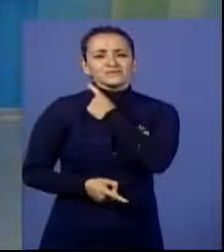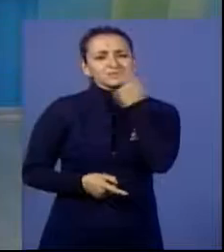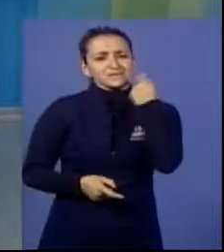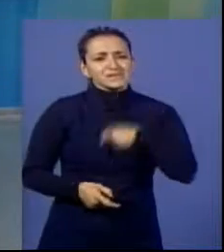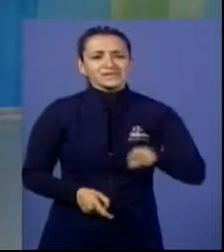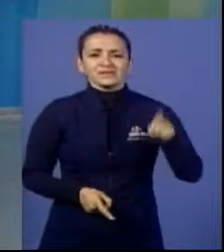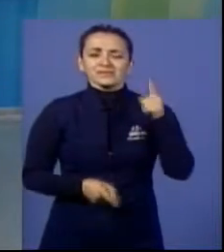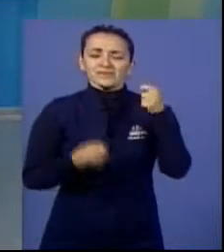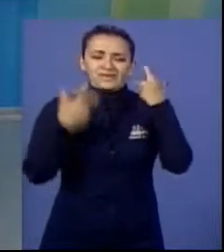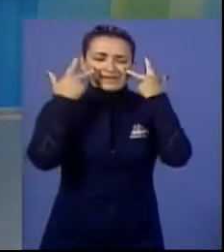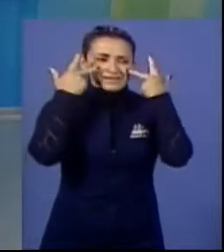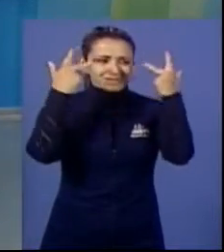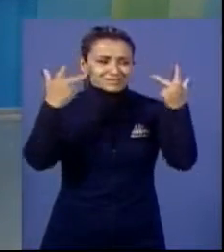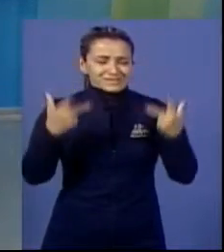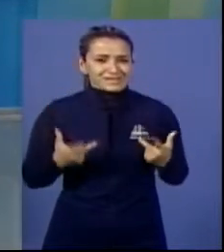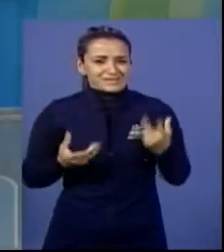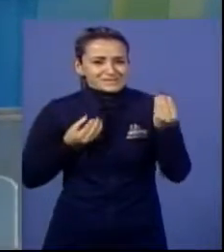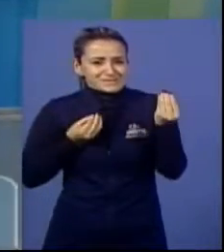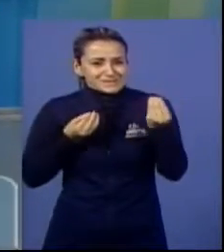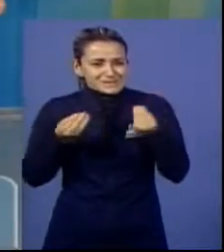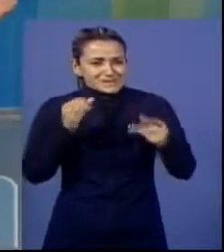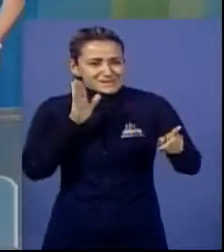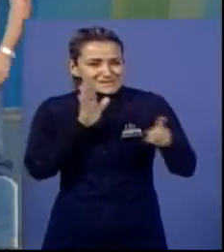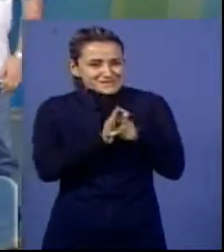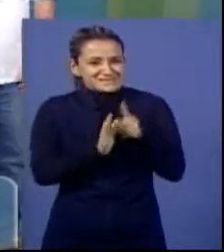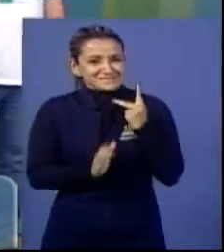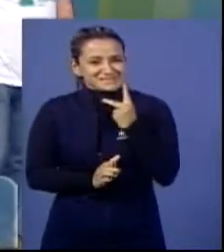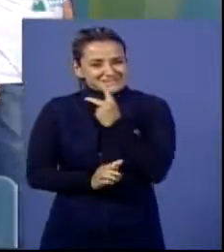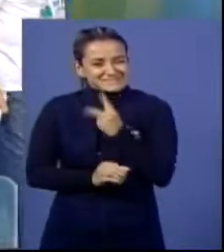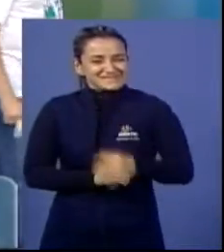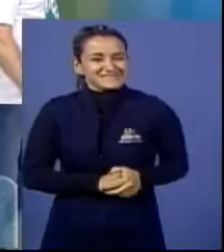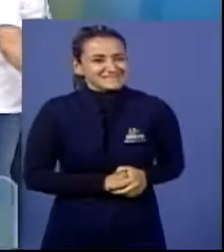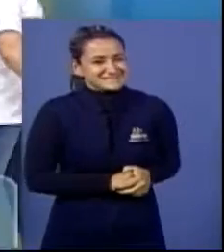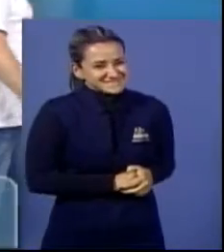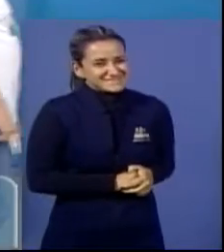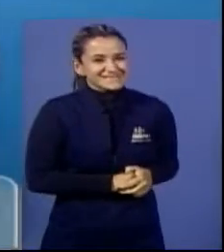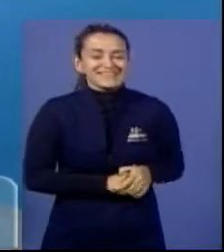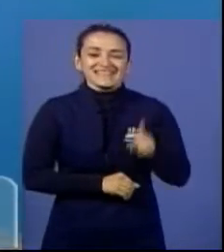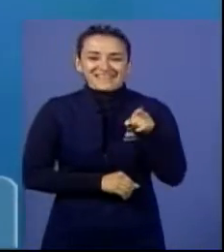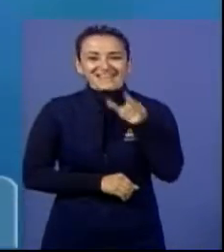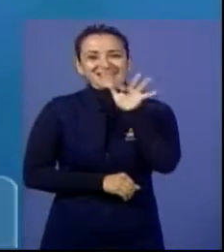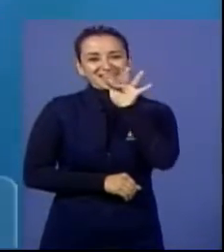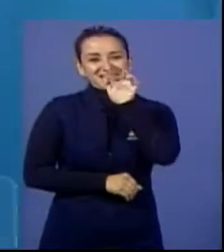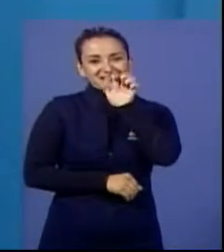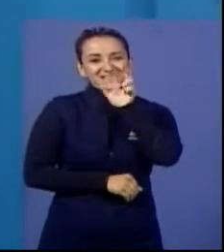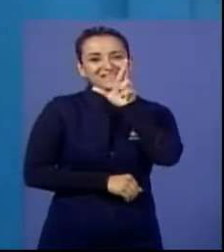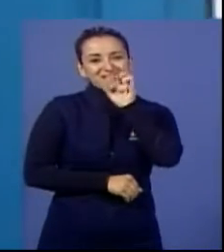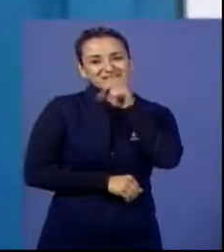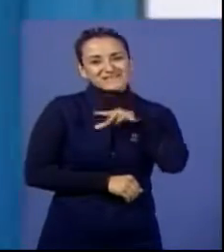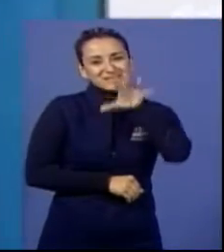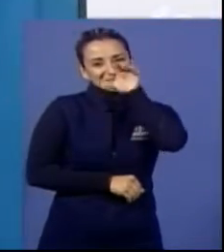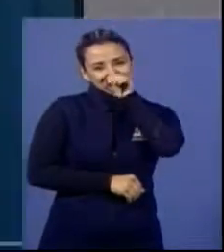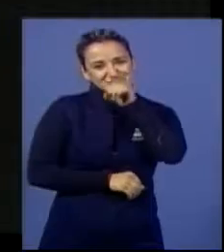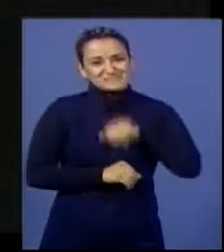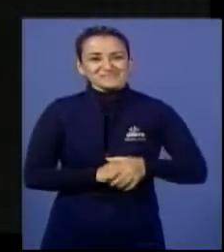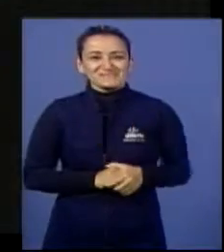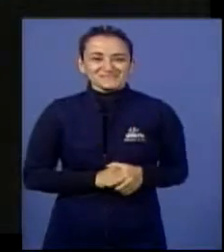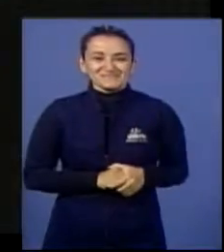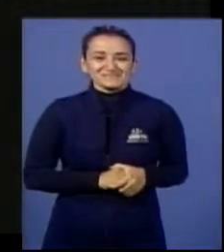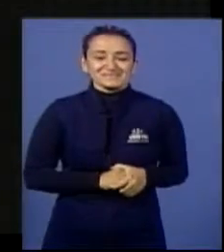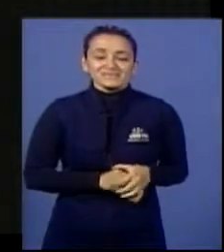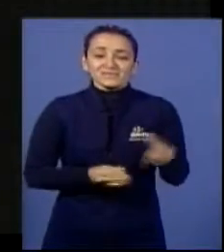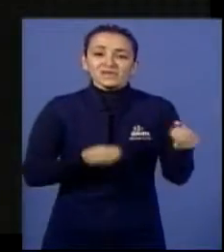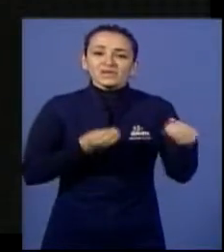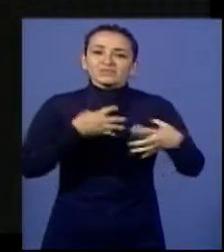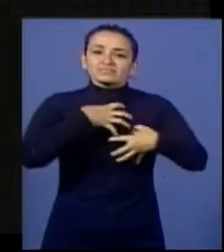né? É óbvio que ninguém ia perceber também. Ninguém, né? Ia perceber. Ia perceber a falta de banho ia só, ia perceber, né? O feromônio, mas com força. Então, voltando aqui. Os sinais